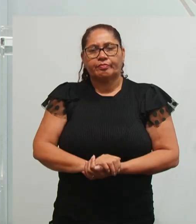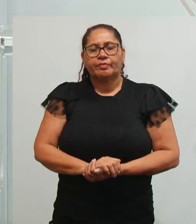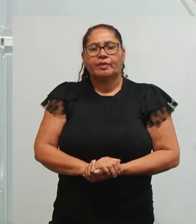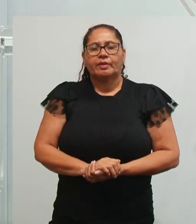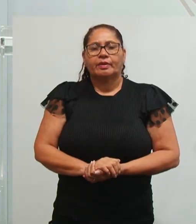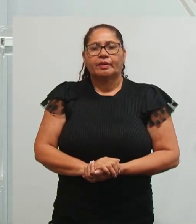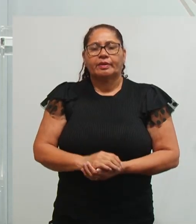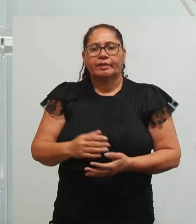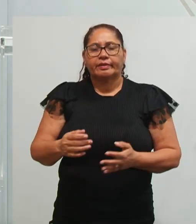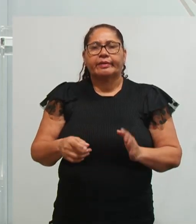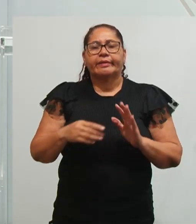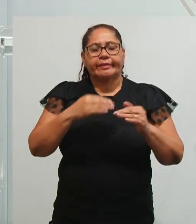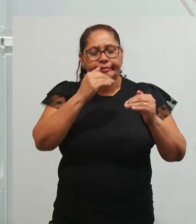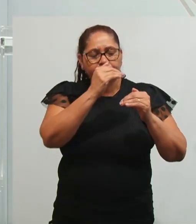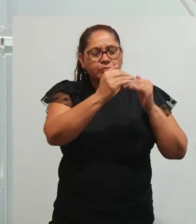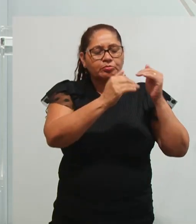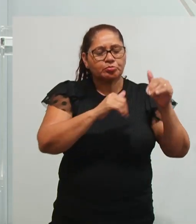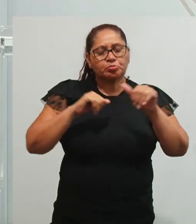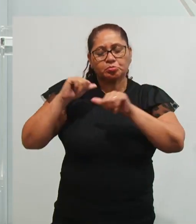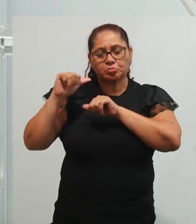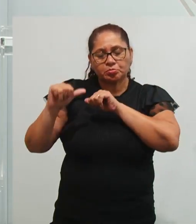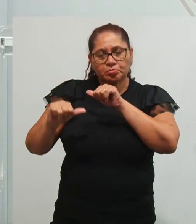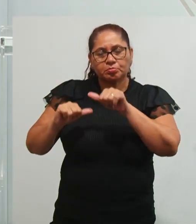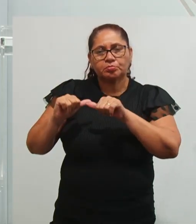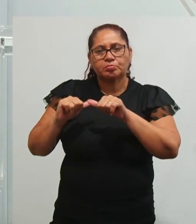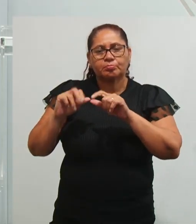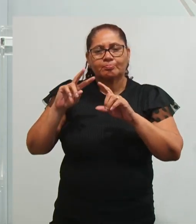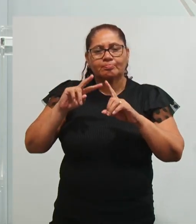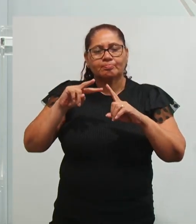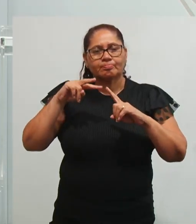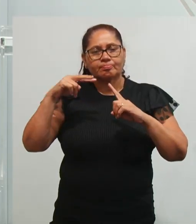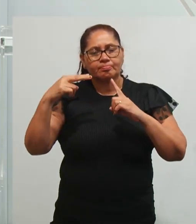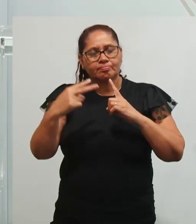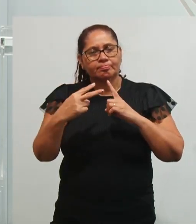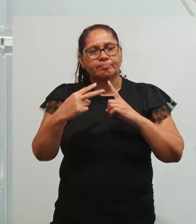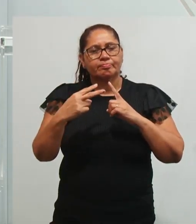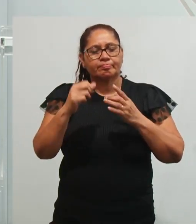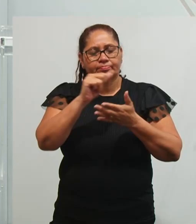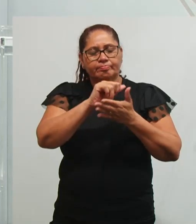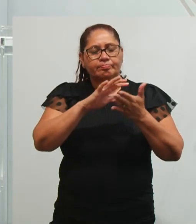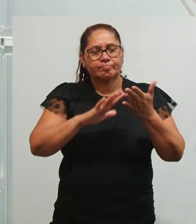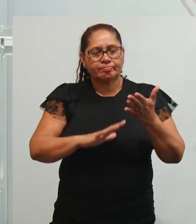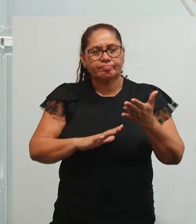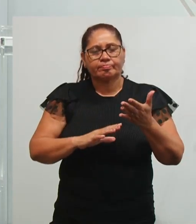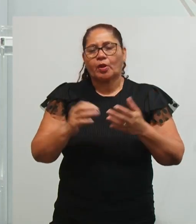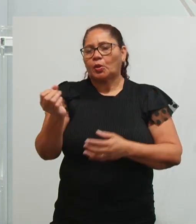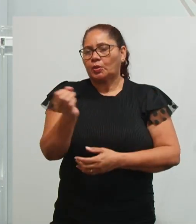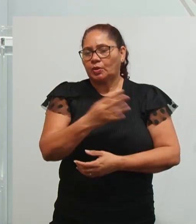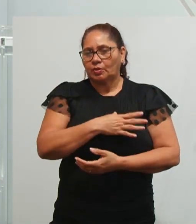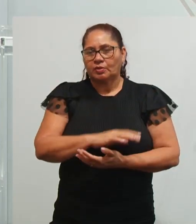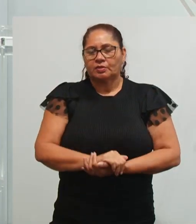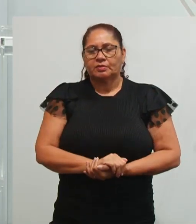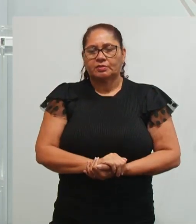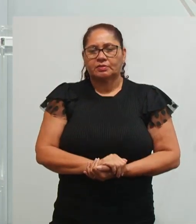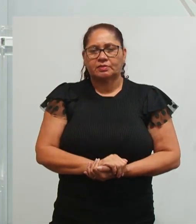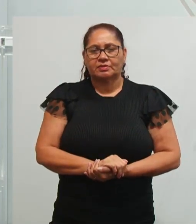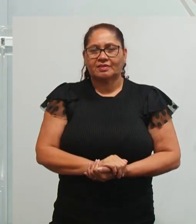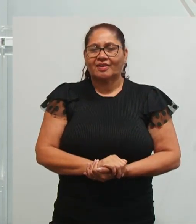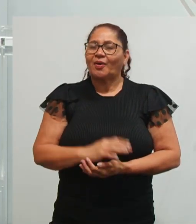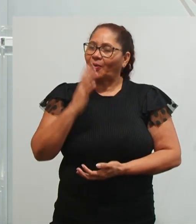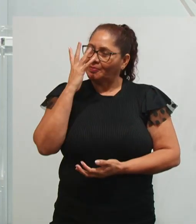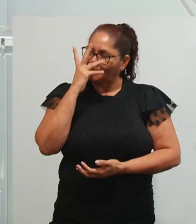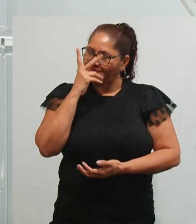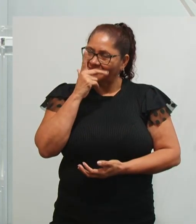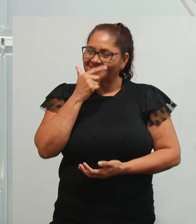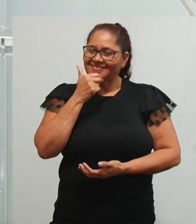promovem processos avaliativos na perspectiva de atividades renováveis. Ai, ficou bonito isso,